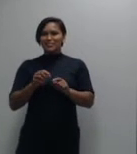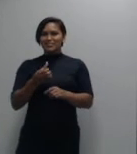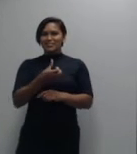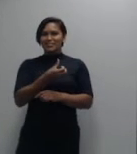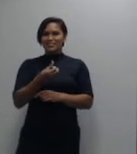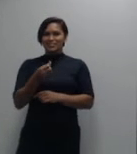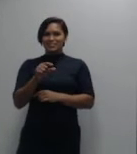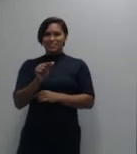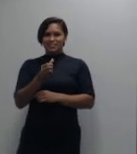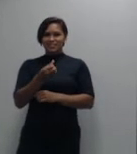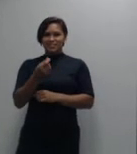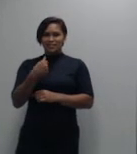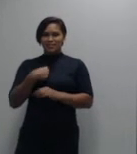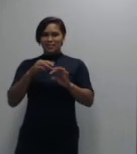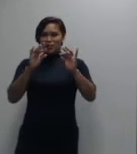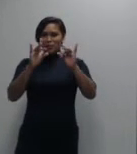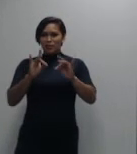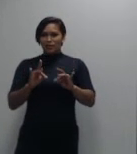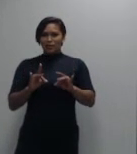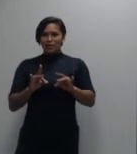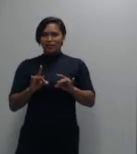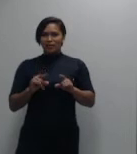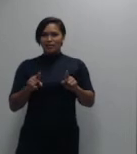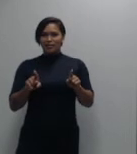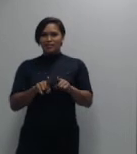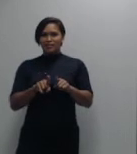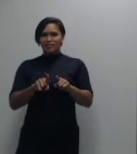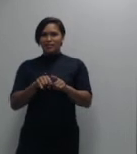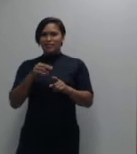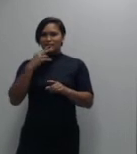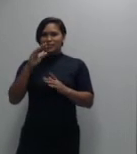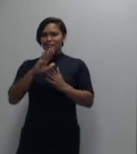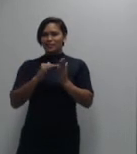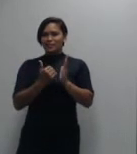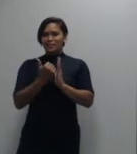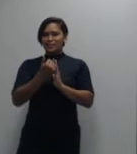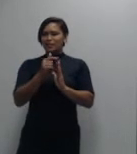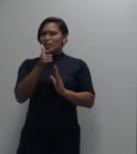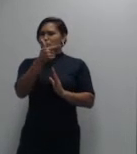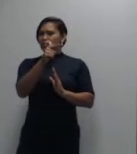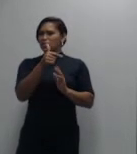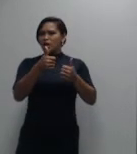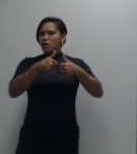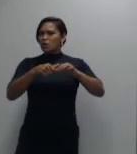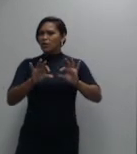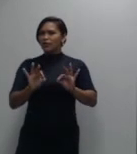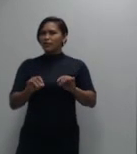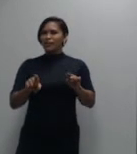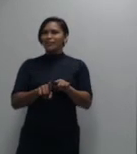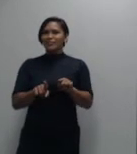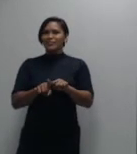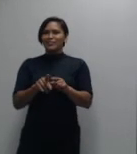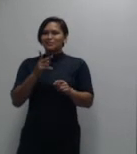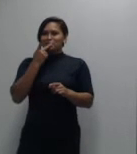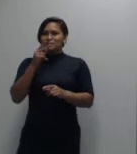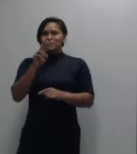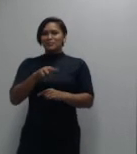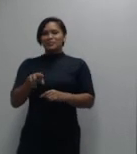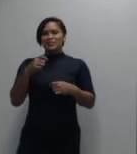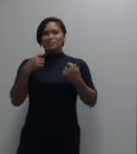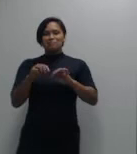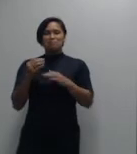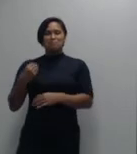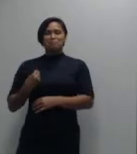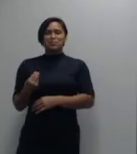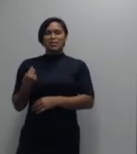peculiaridades que estando presente nesse caso do Acordeon e não estão levou não estavam necessariamente presentes